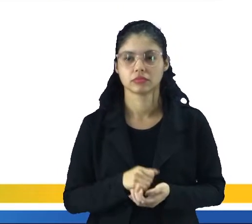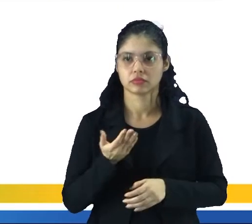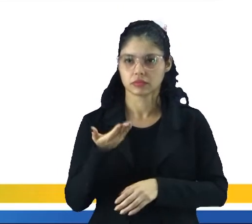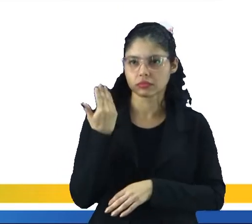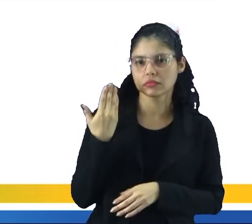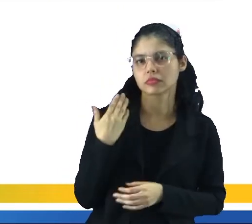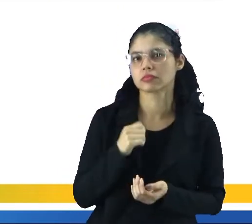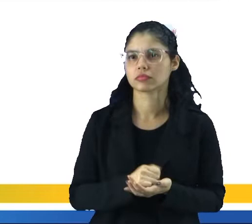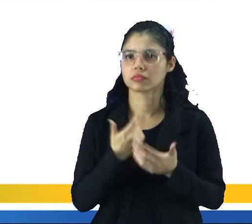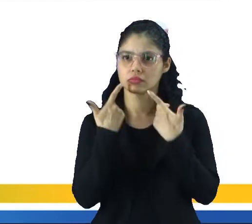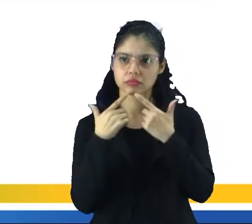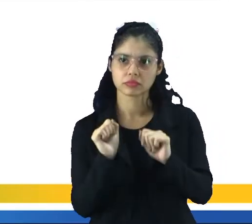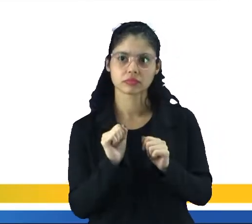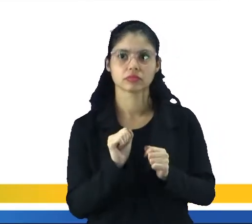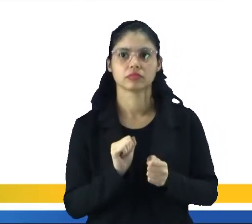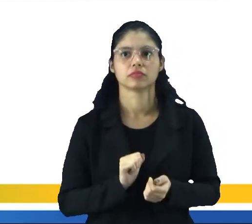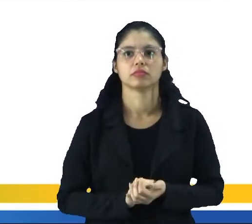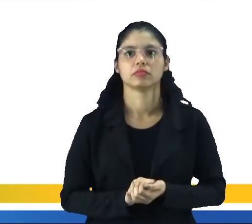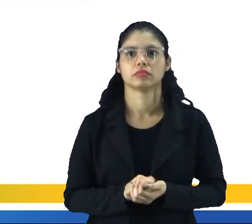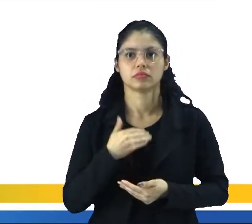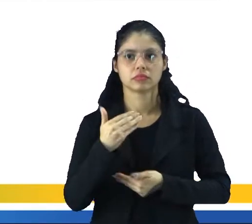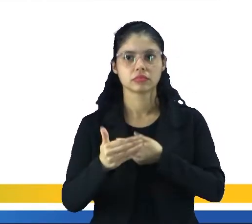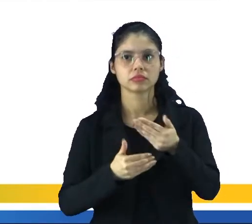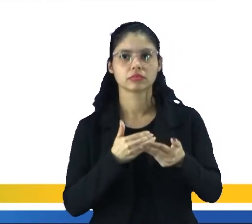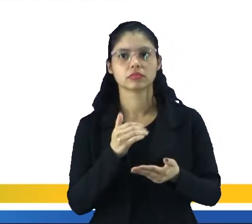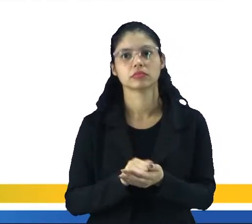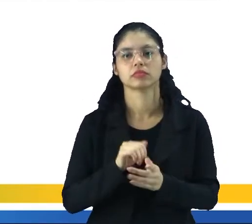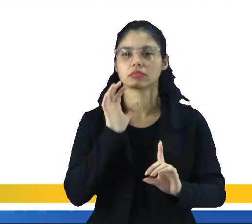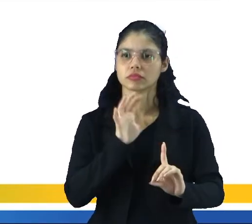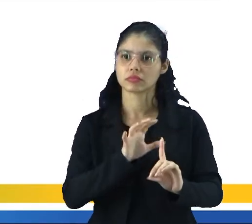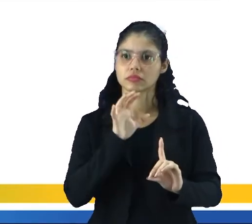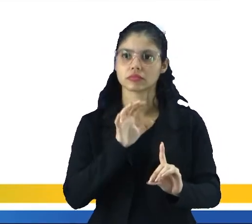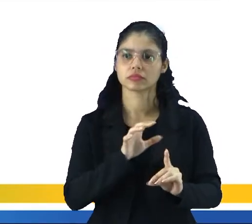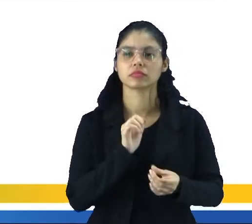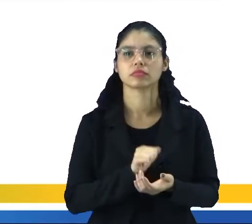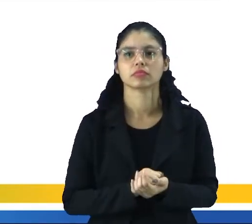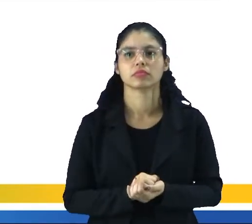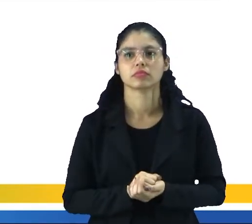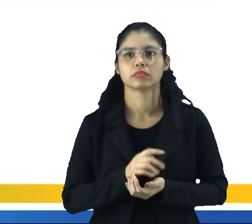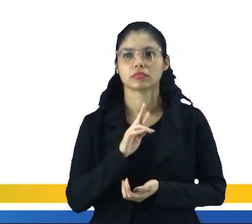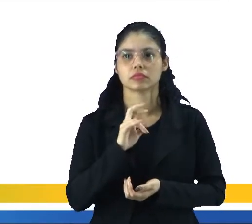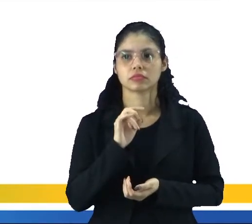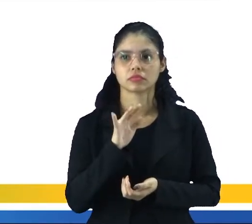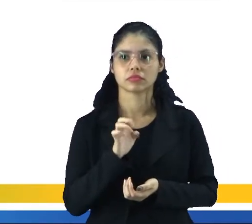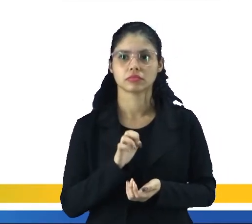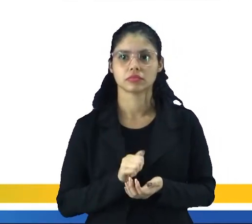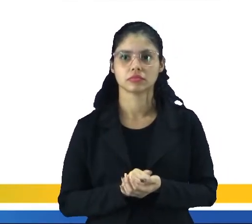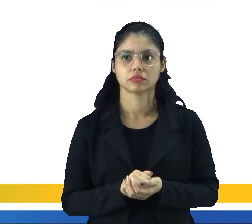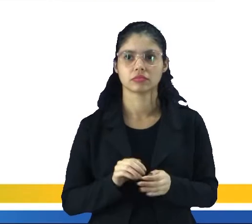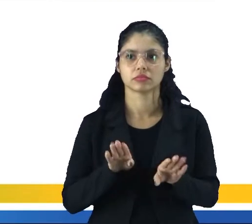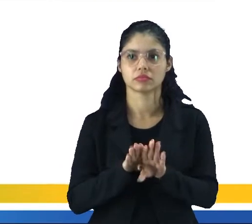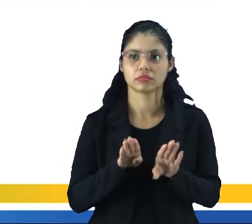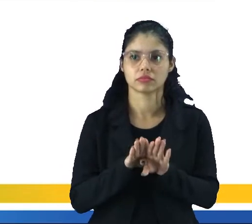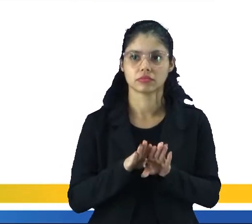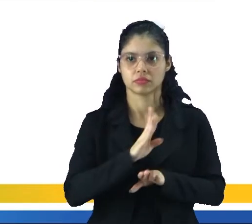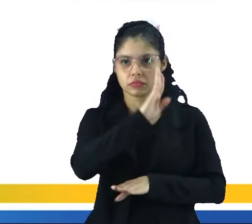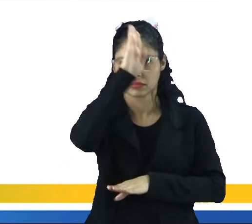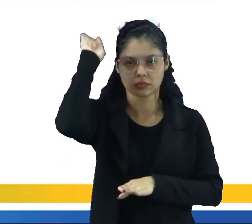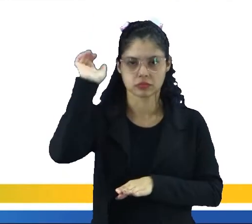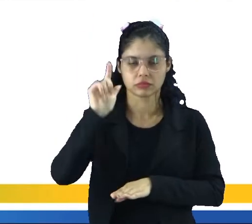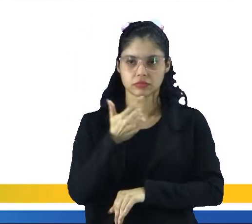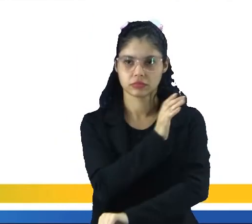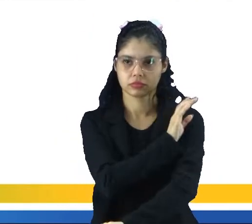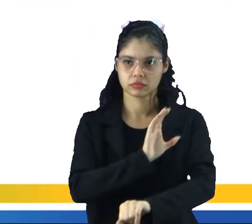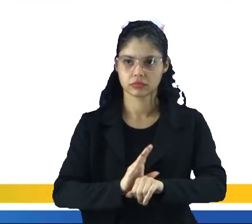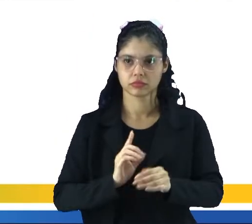Mais tarde, essa linguagem artística foi evoluindo, e influenciou fortemente o teatro romano e outras culturas.